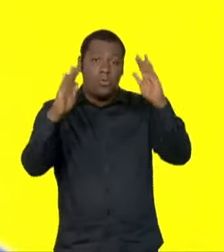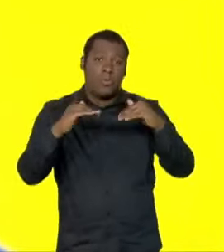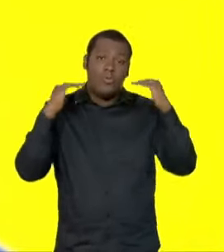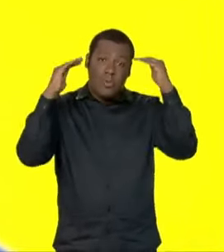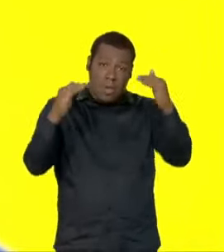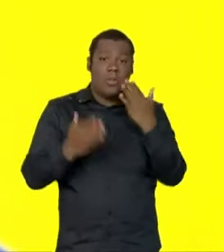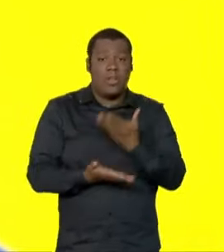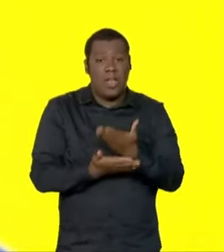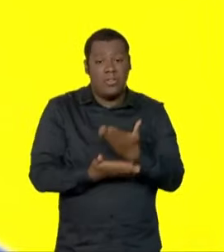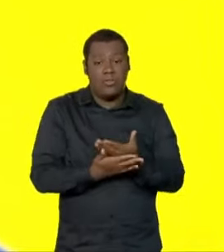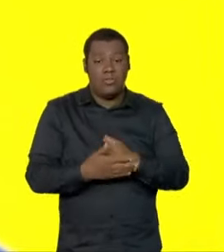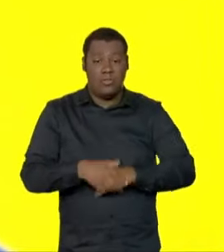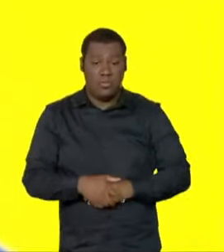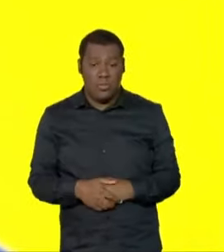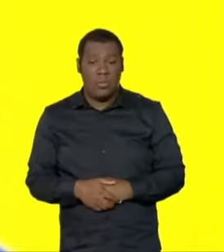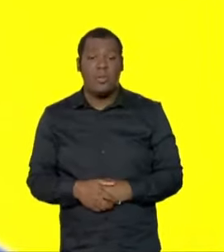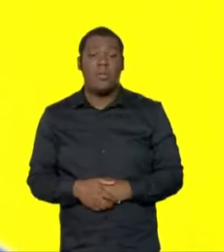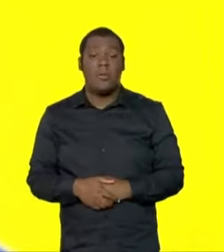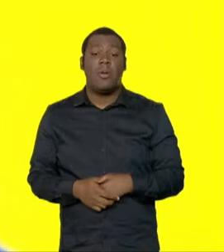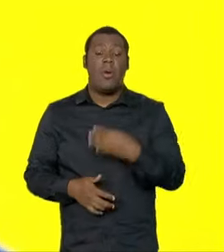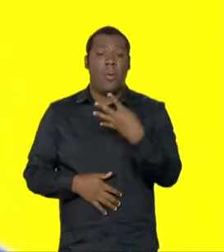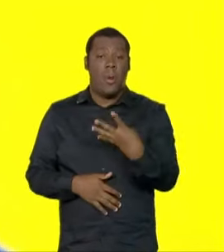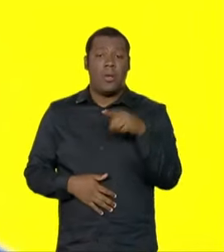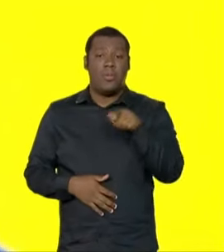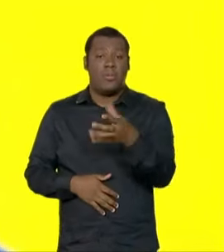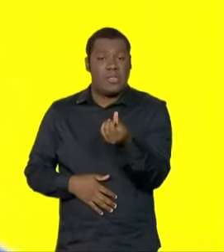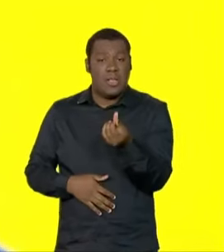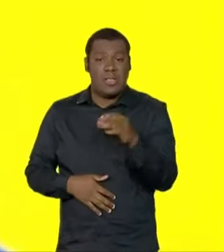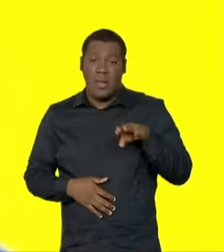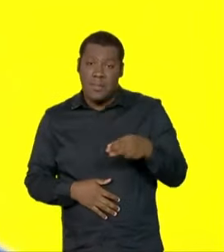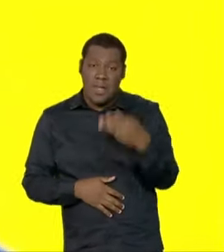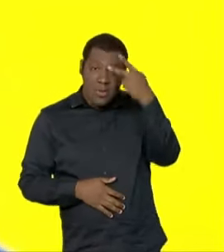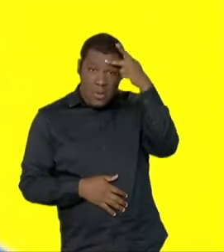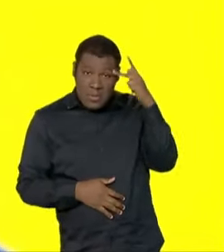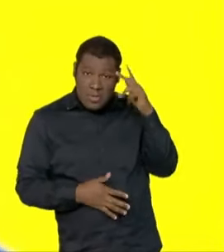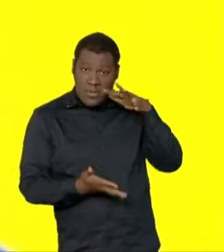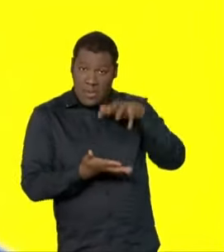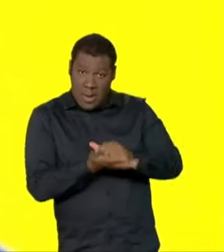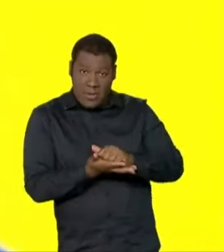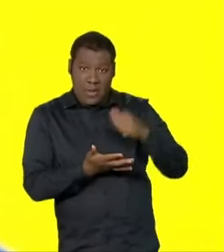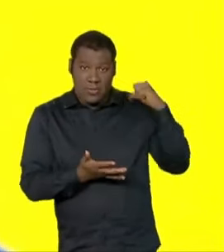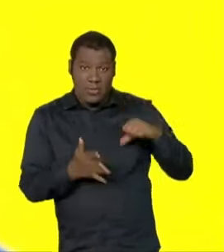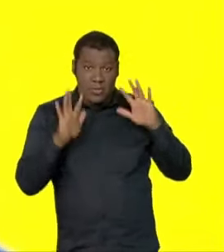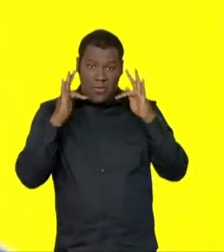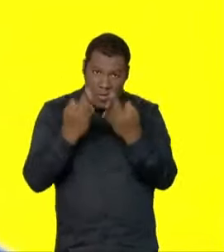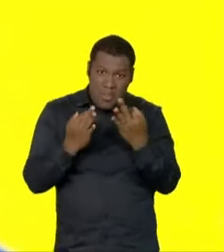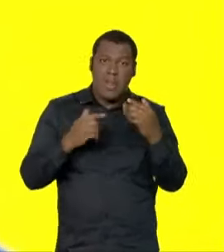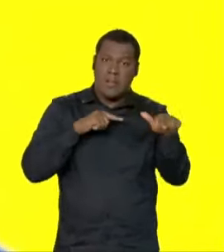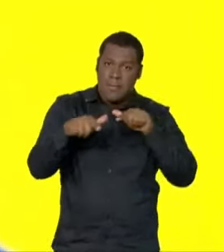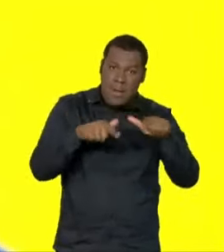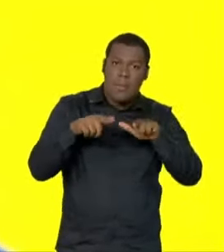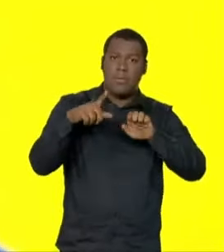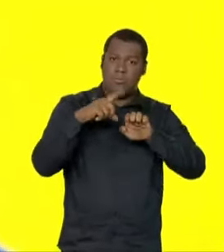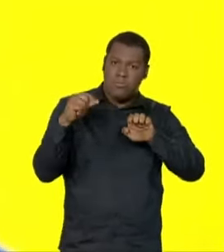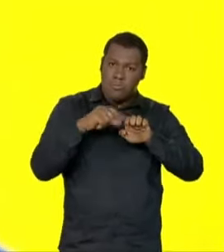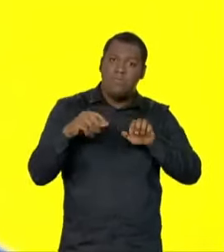está fazendo. 4,6 milhões de pessoas do Cadastro Único já empreendem, já